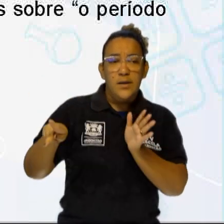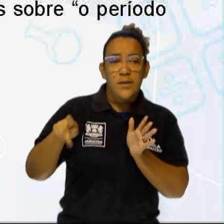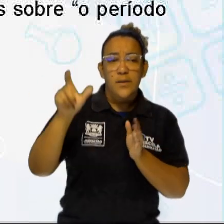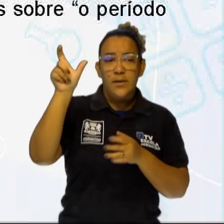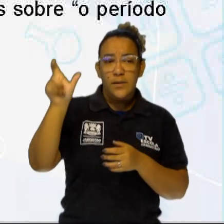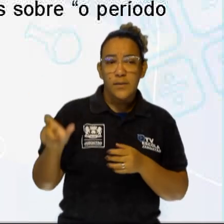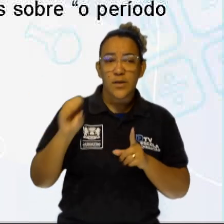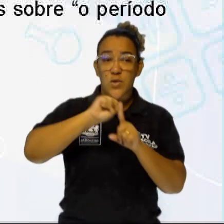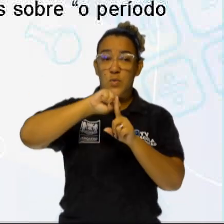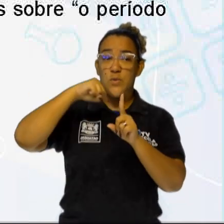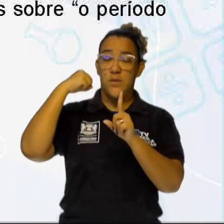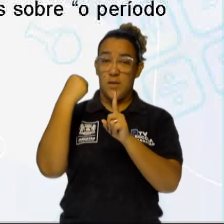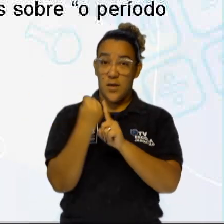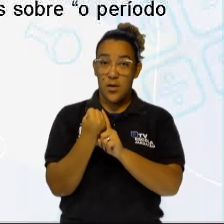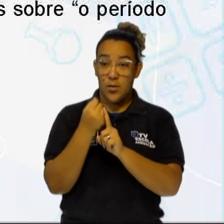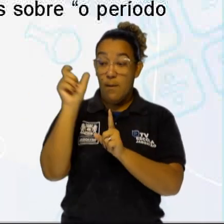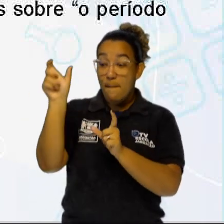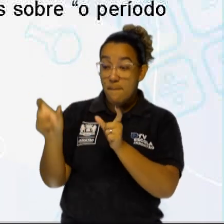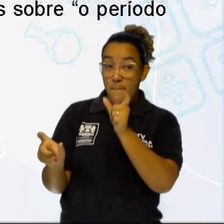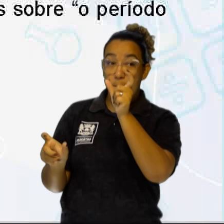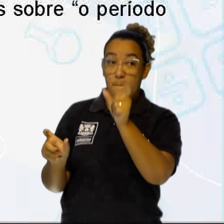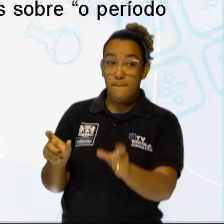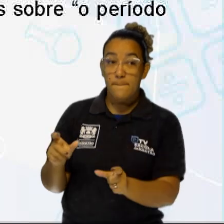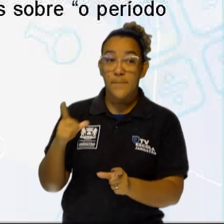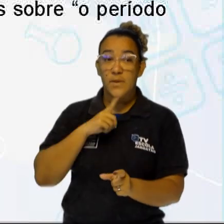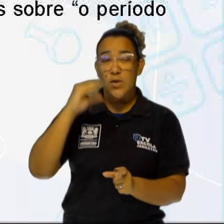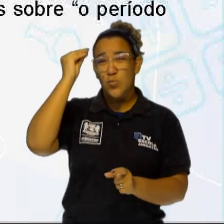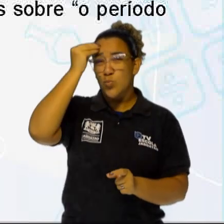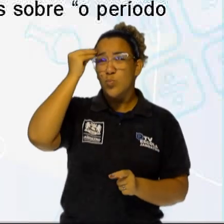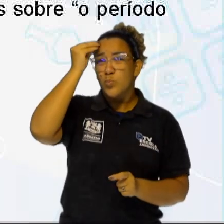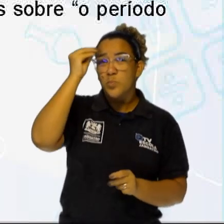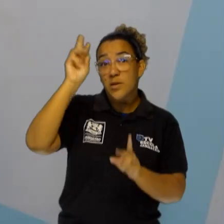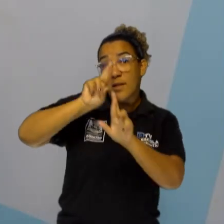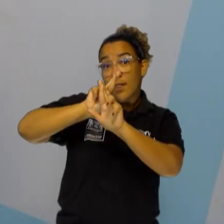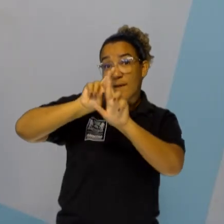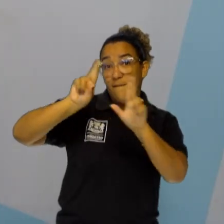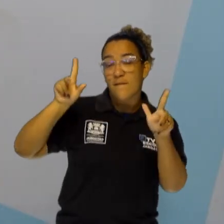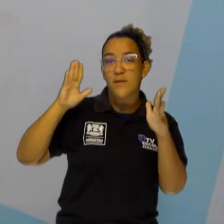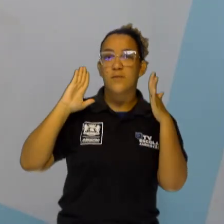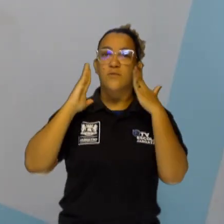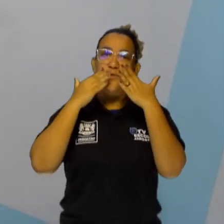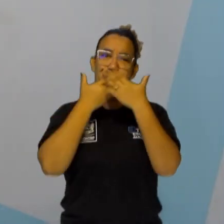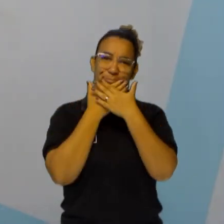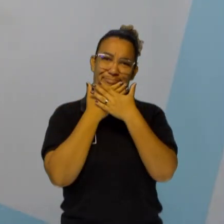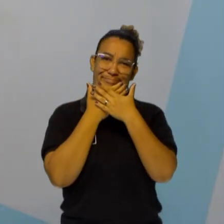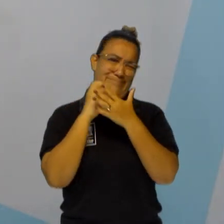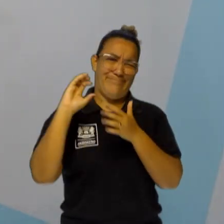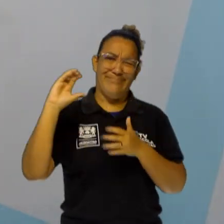classe social, as personagens têm experiências diferentes como o ato de jejuar. Claro que não, né, gente?